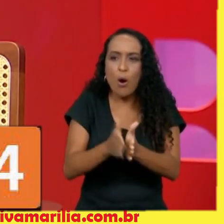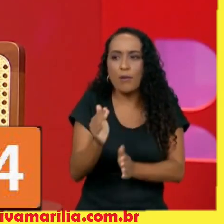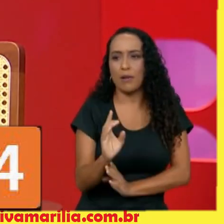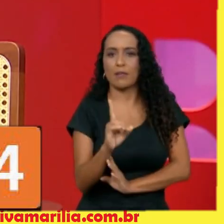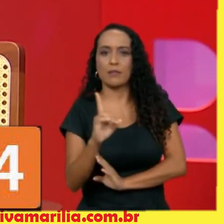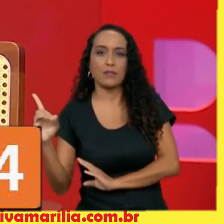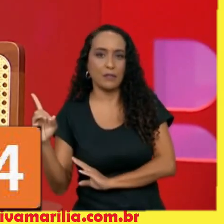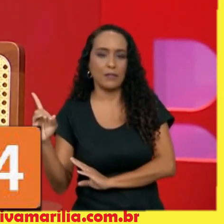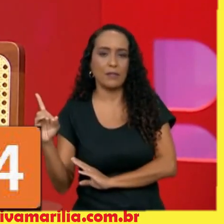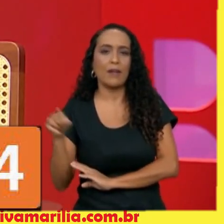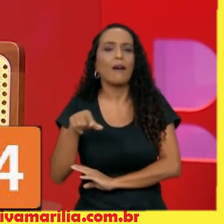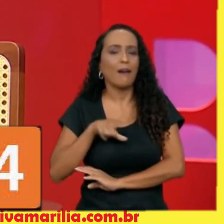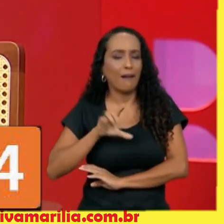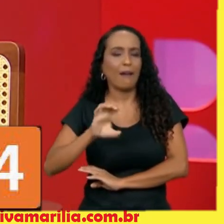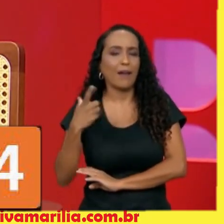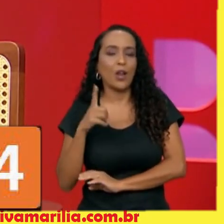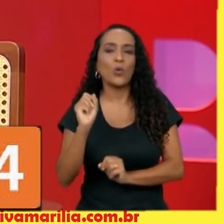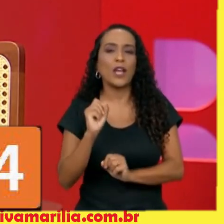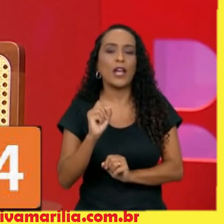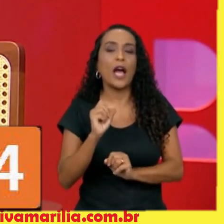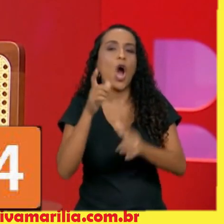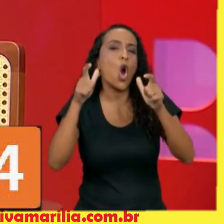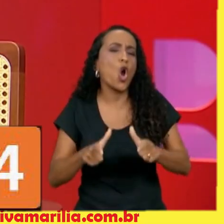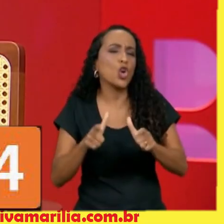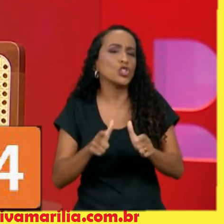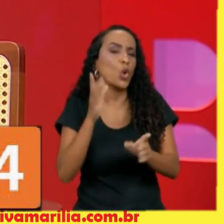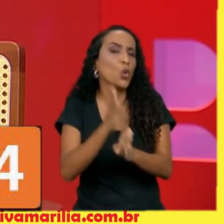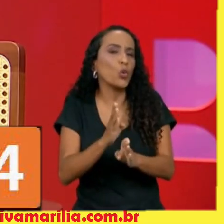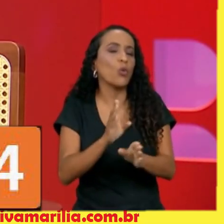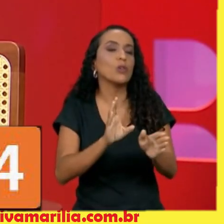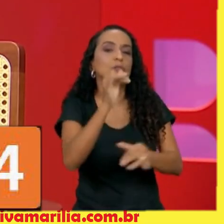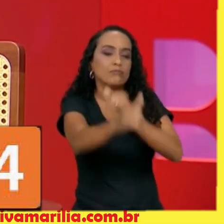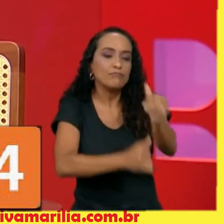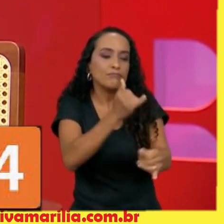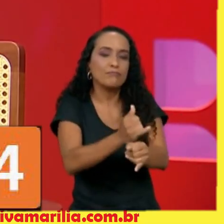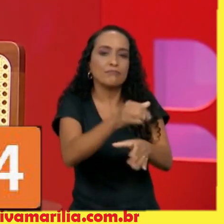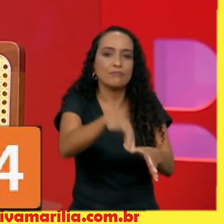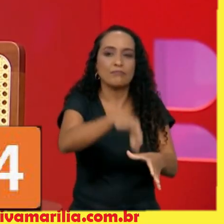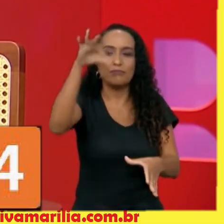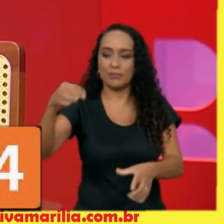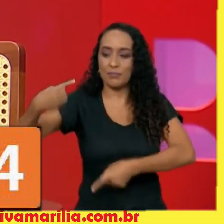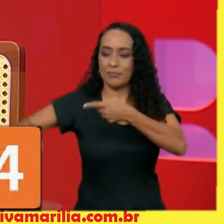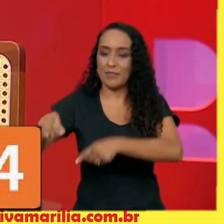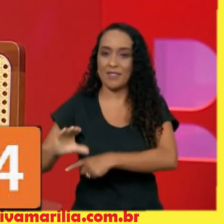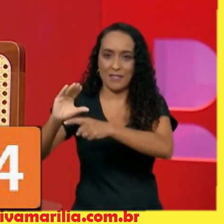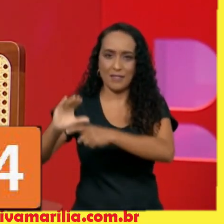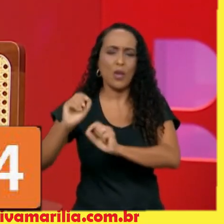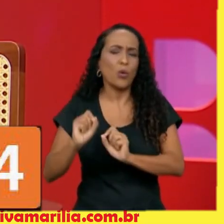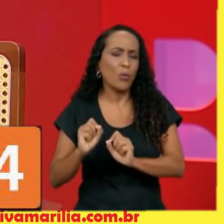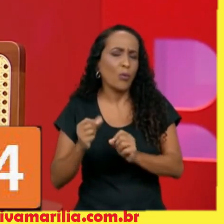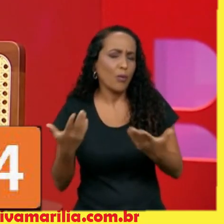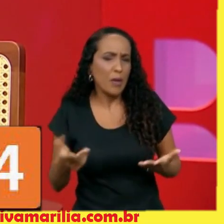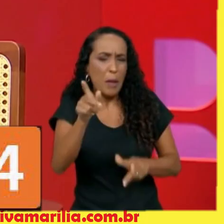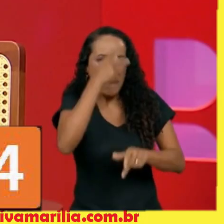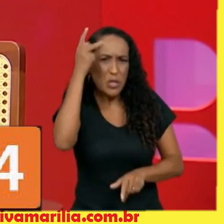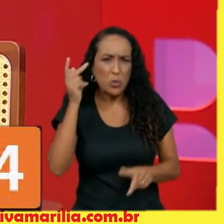direita. Claro que ele tirou o debate da espuma da internet e levou para a ciência política. Afinal, o que faz com que pessoas